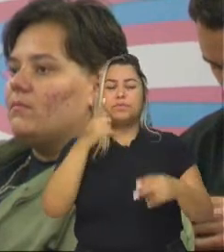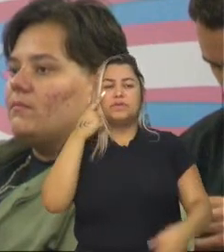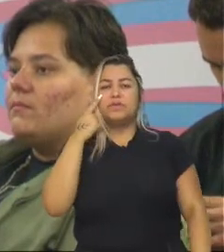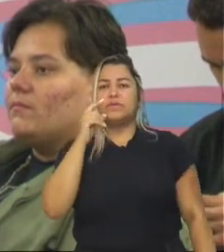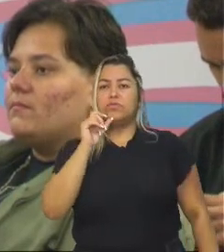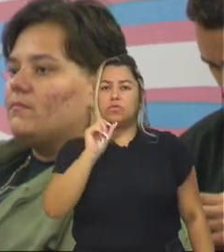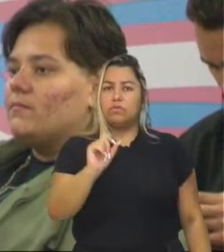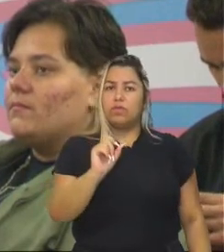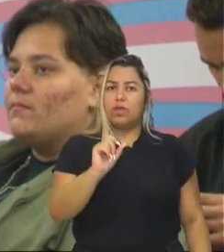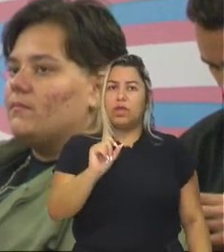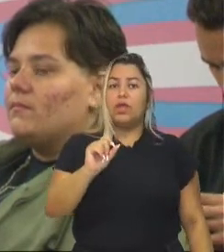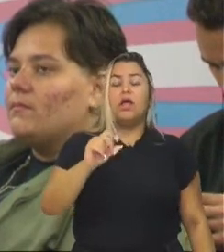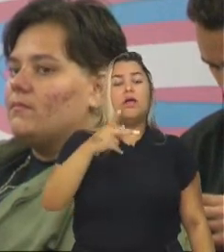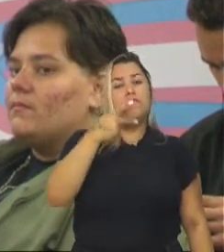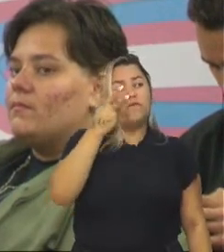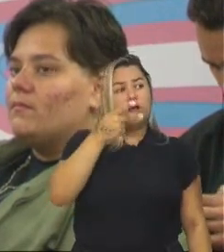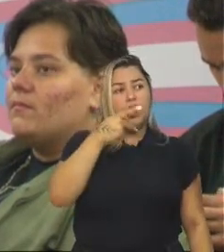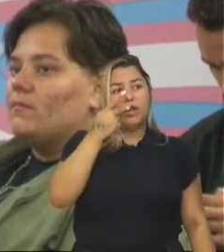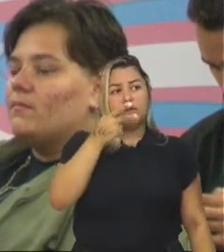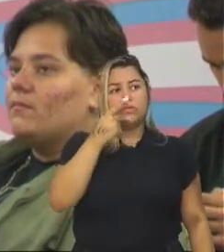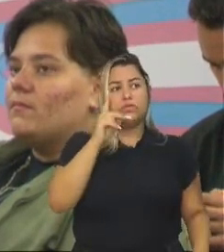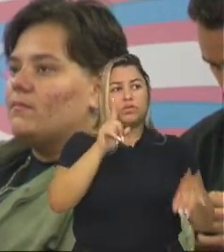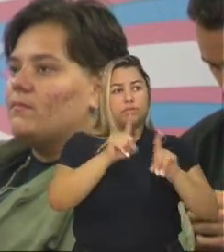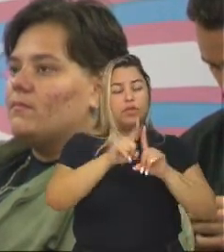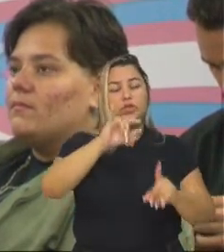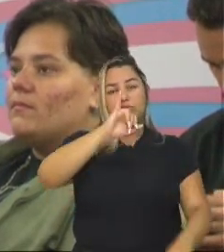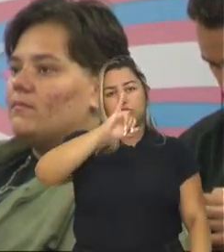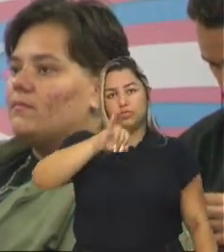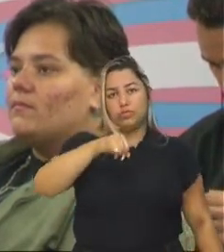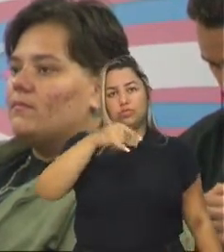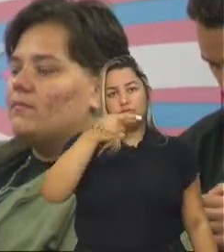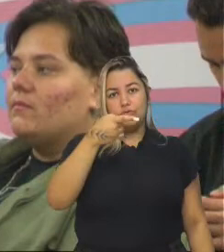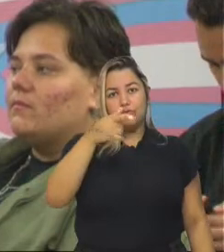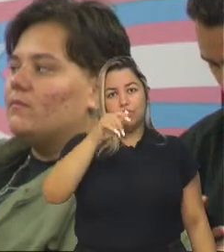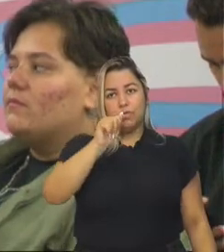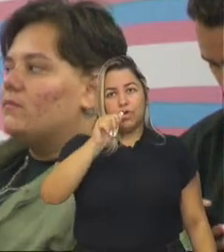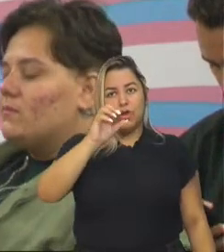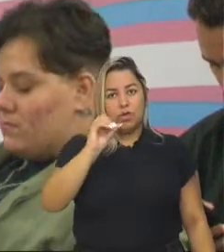que a gente está falando de João Nery, e a gente está falando de uma